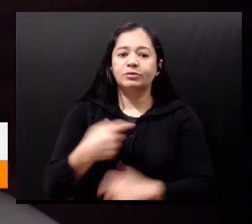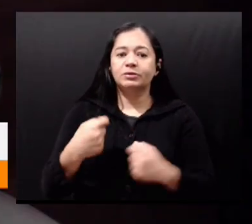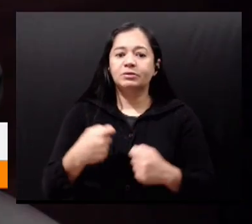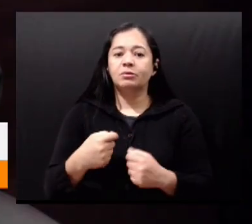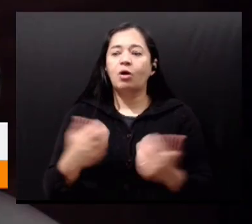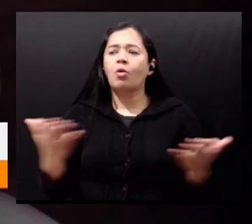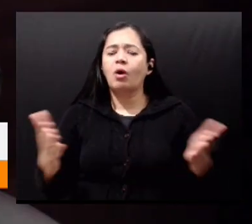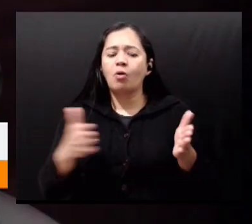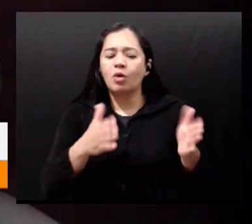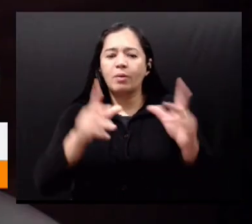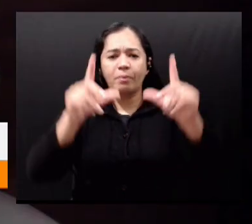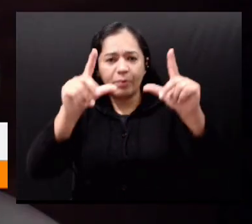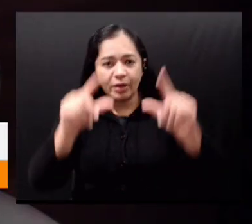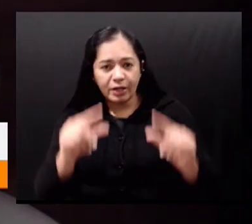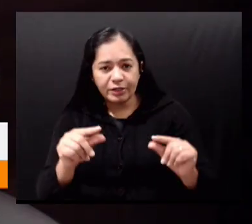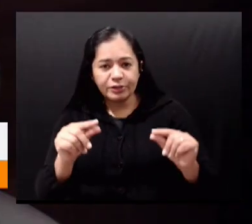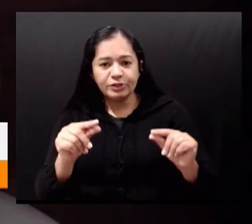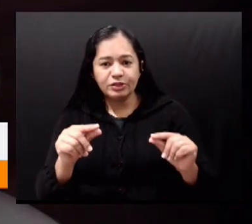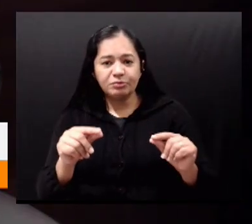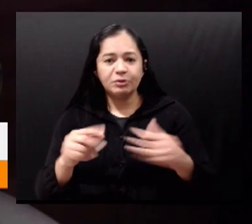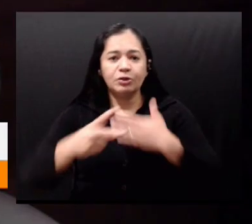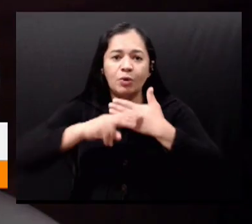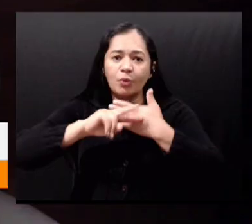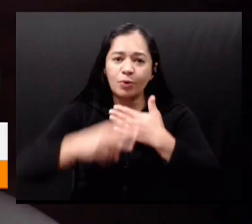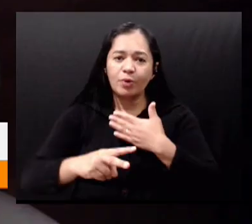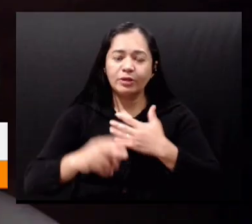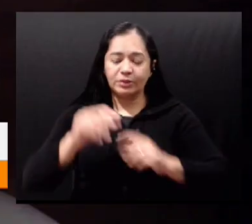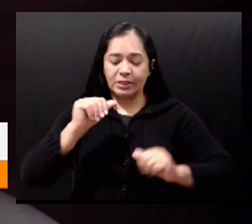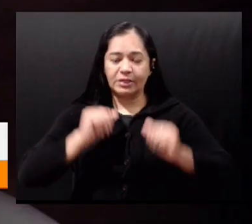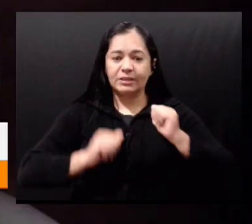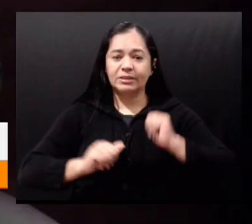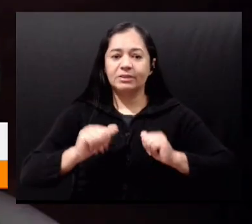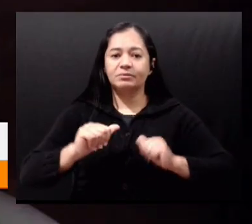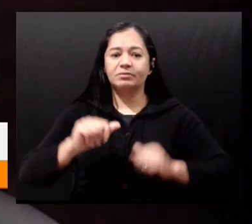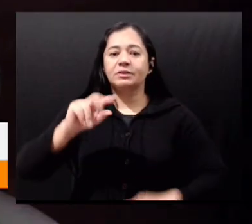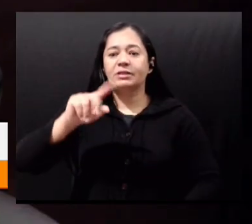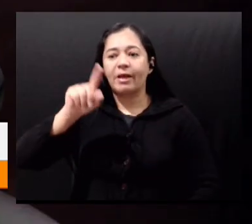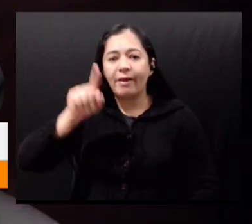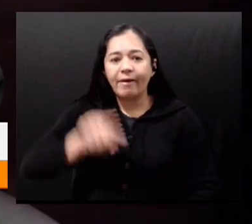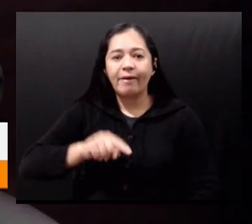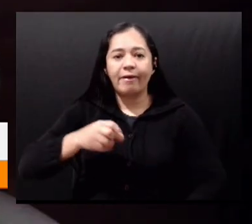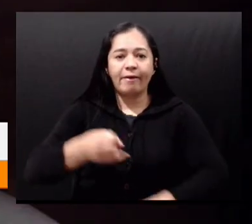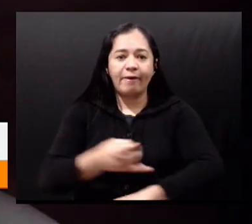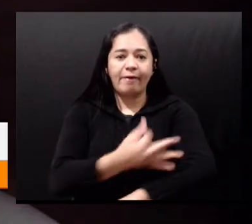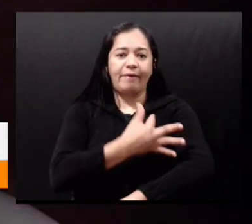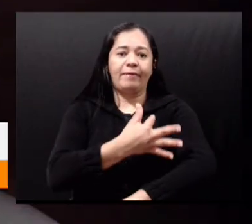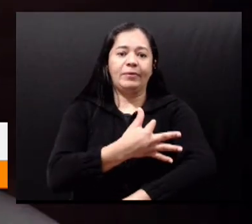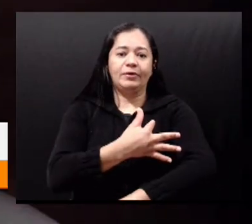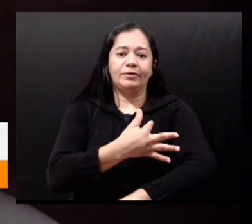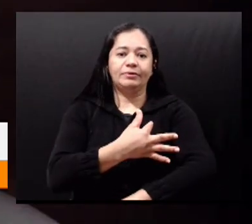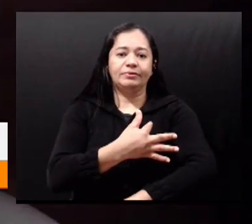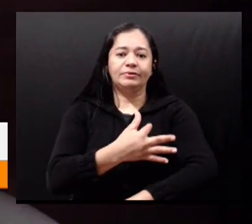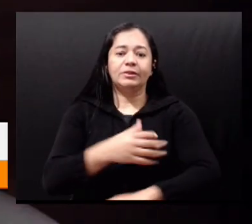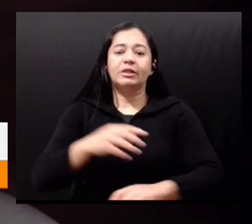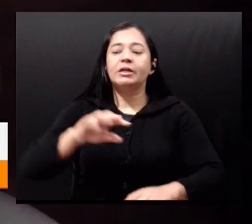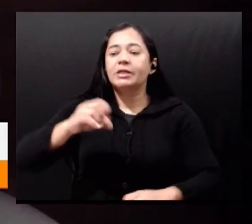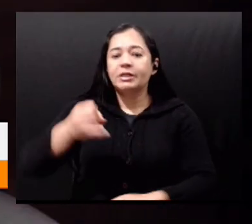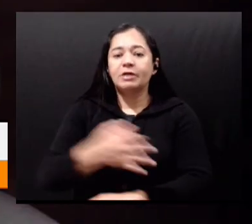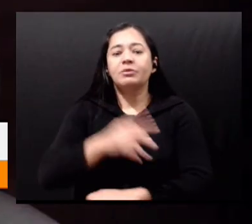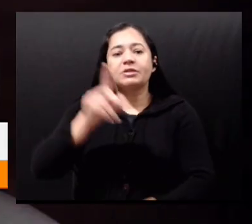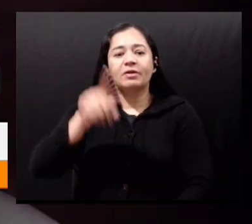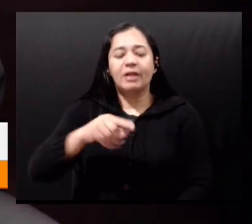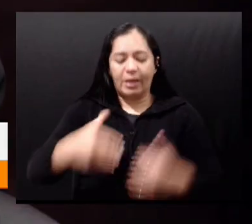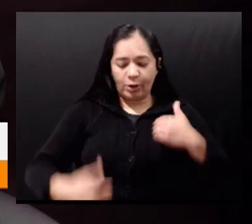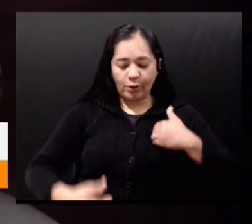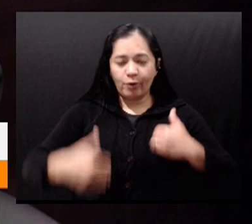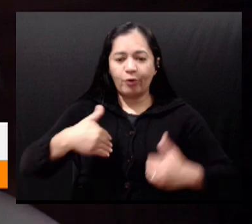reação fisiológica. Sim. Ansiedade é emoção é fisiologia, é corpo. Então, se a gente consegue controlar a nossa